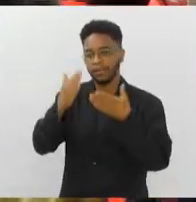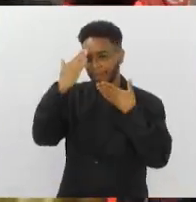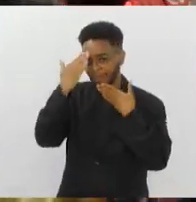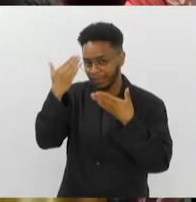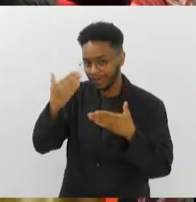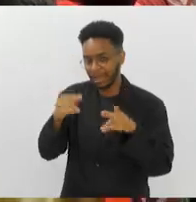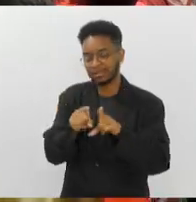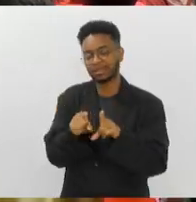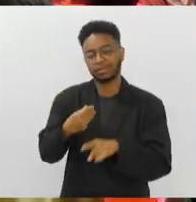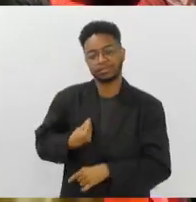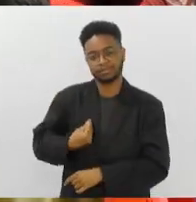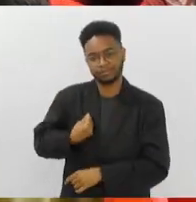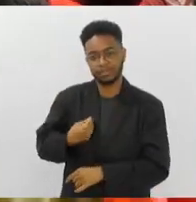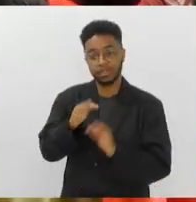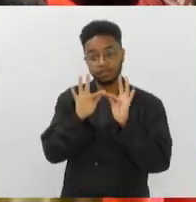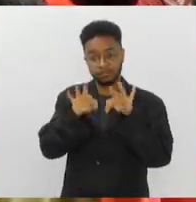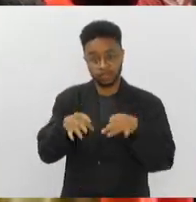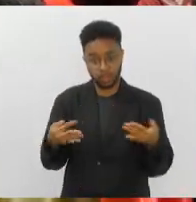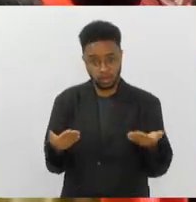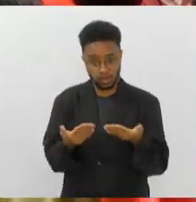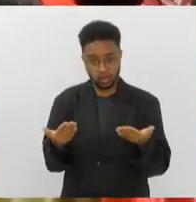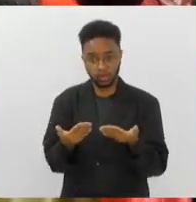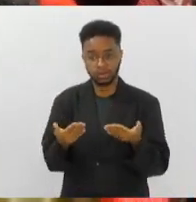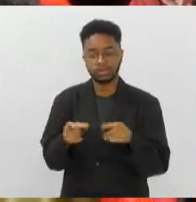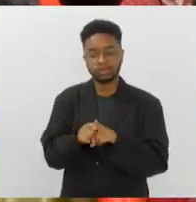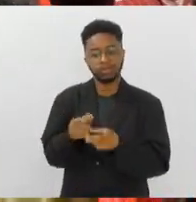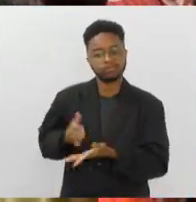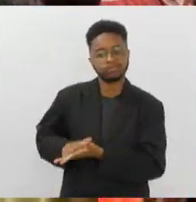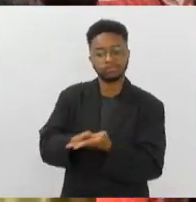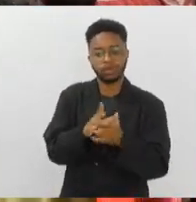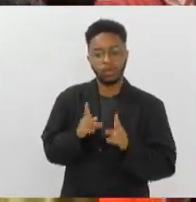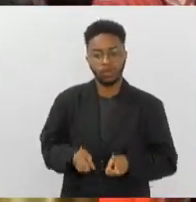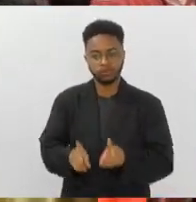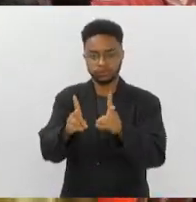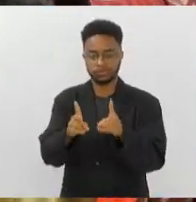Tucci, obrigado pela presença. Está encerrada a nossa sessão e o samba continua.